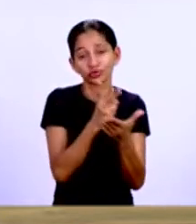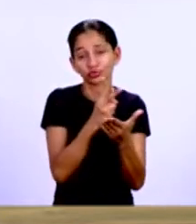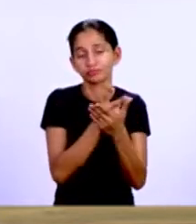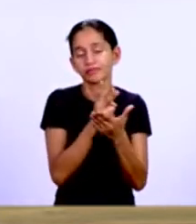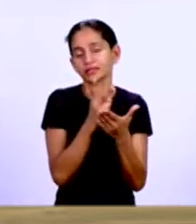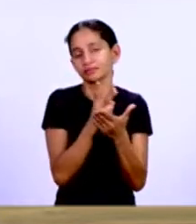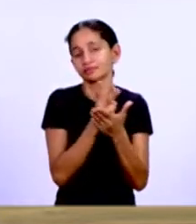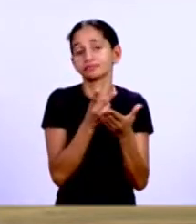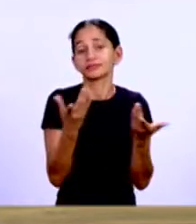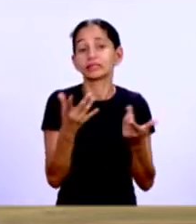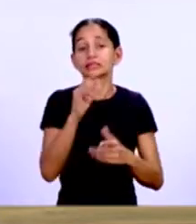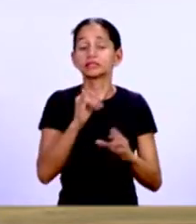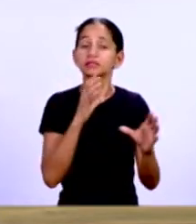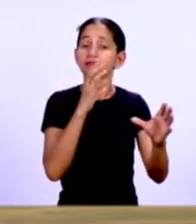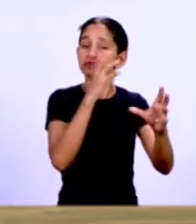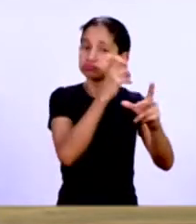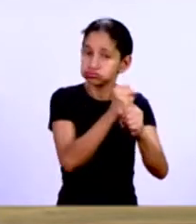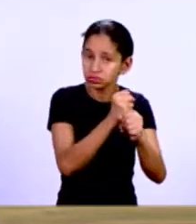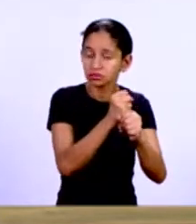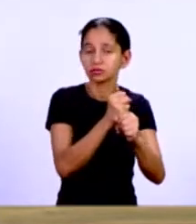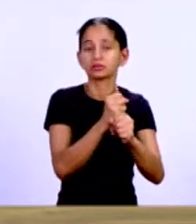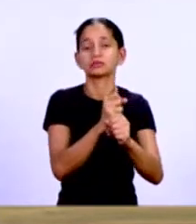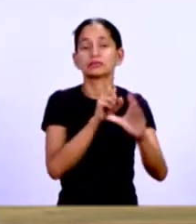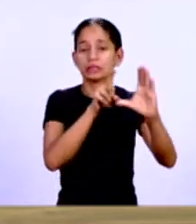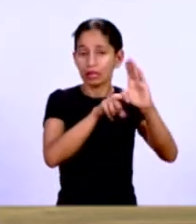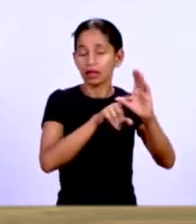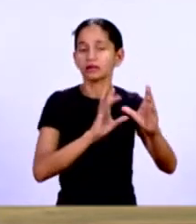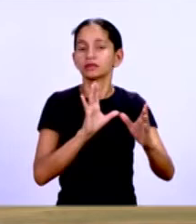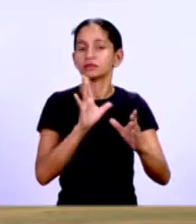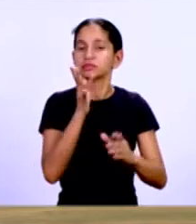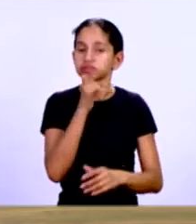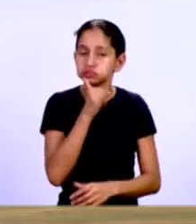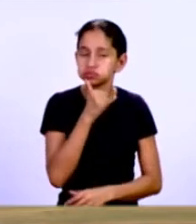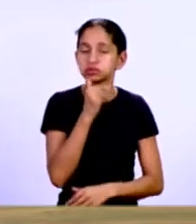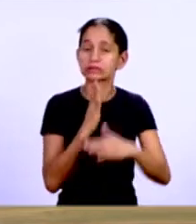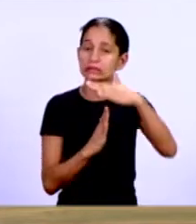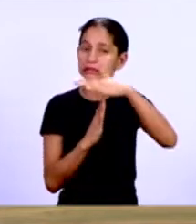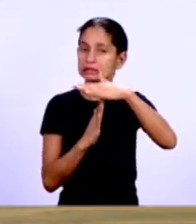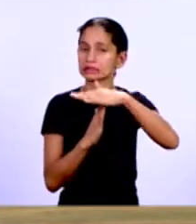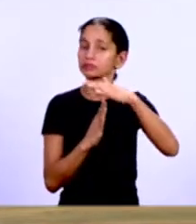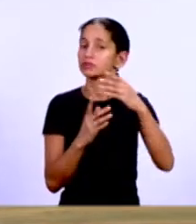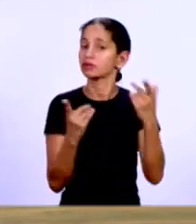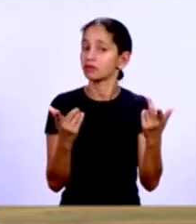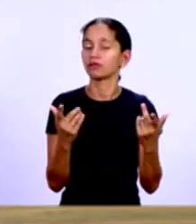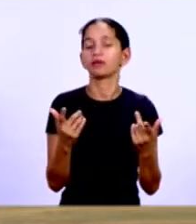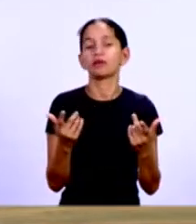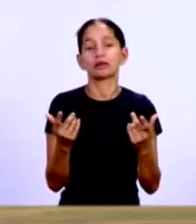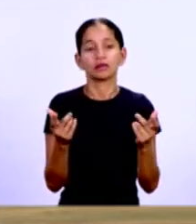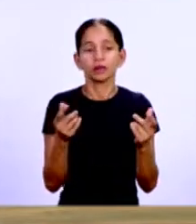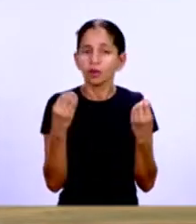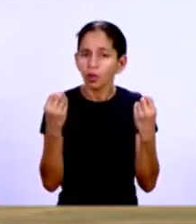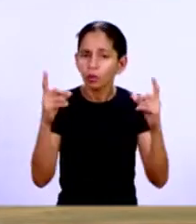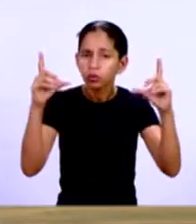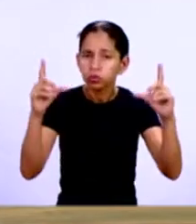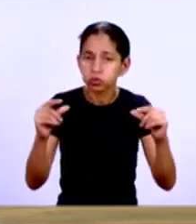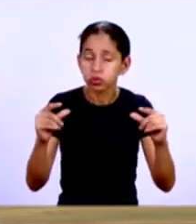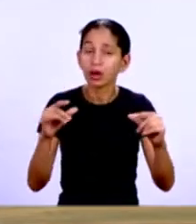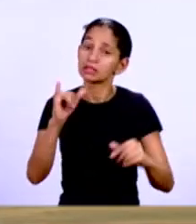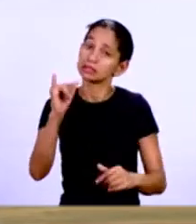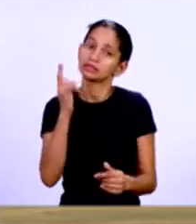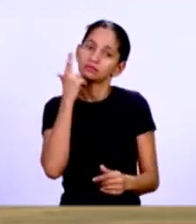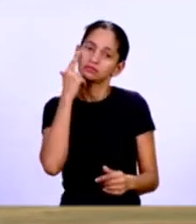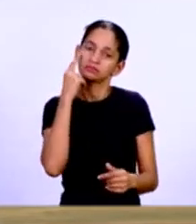for verificar o volume financeiro que está em inadimplência, aí nesse caso uma amortização da dívida realmente vai trazer um resultado positivo